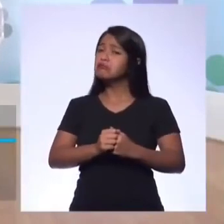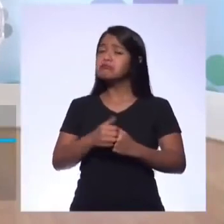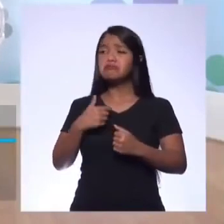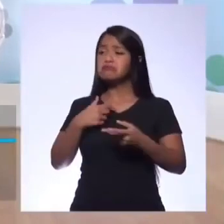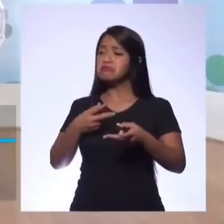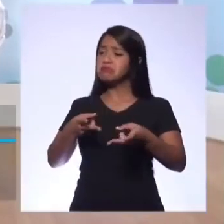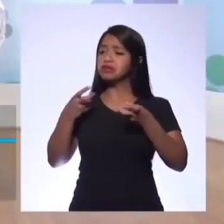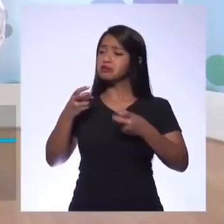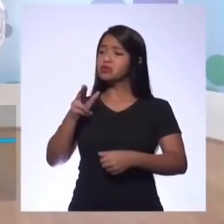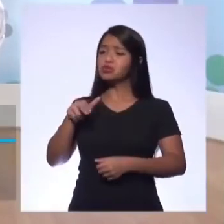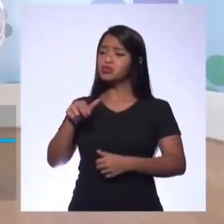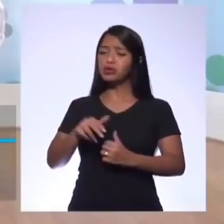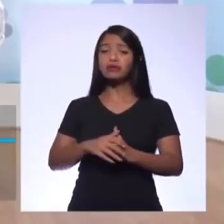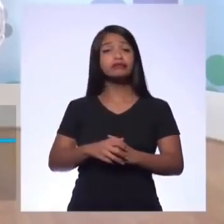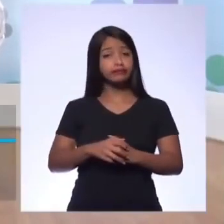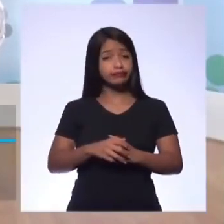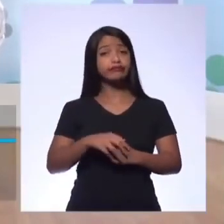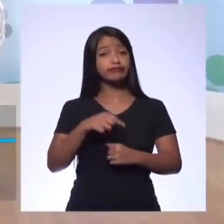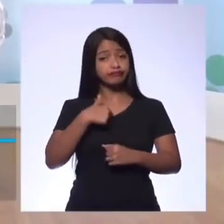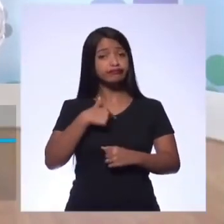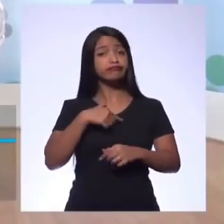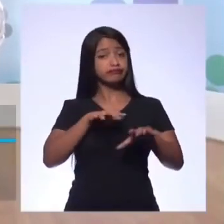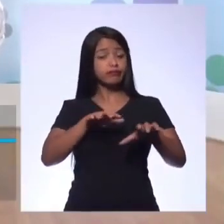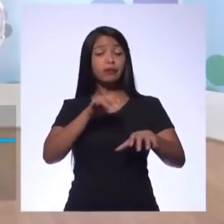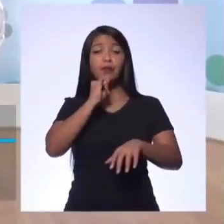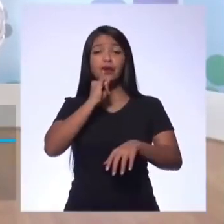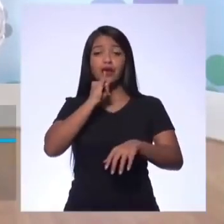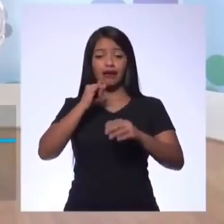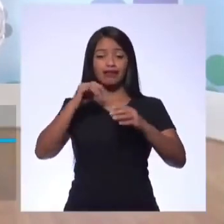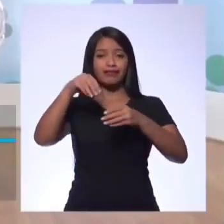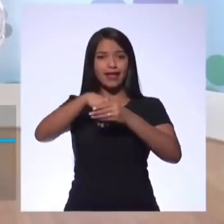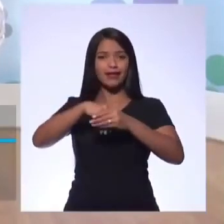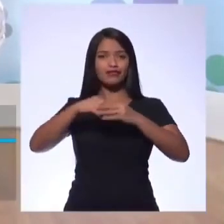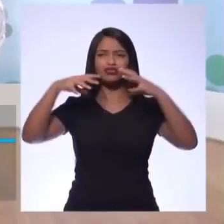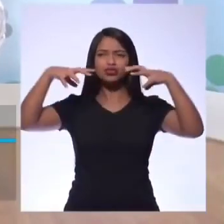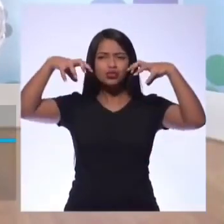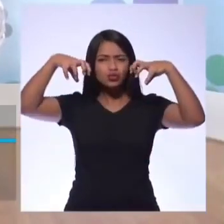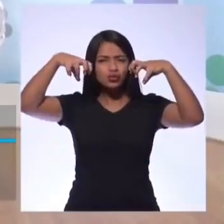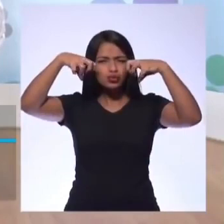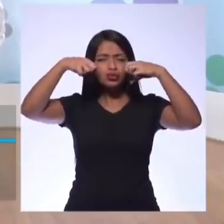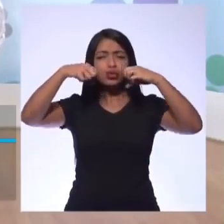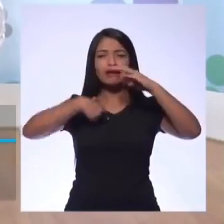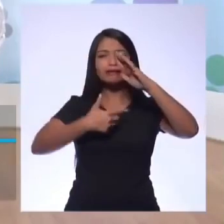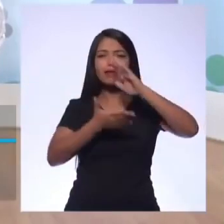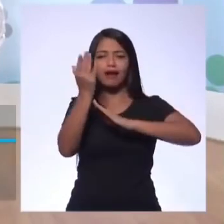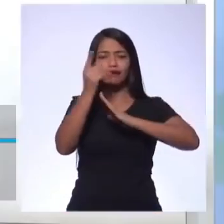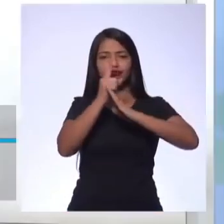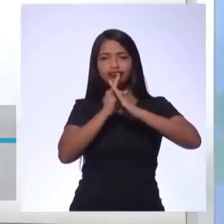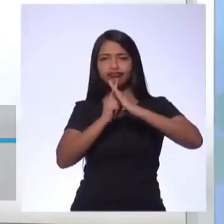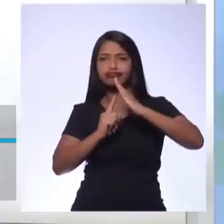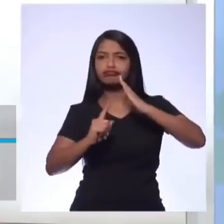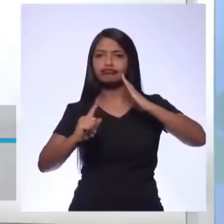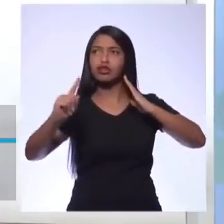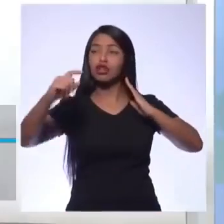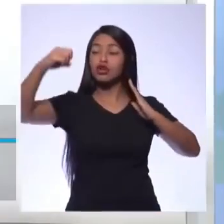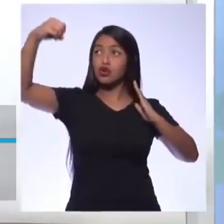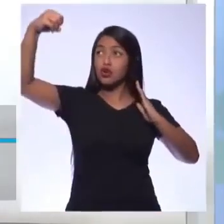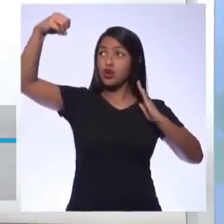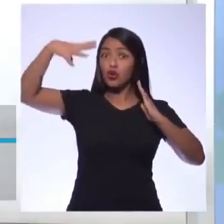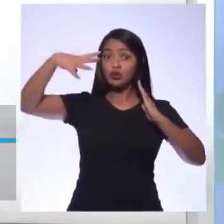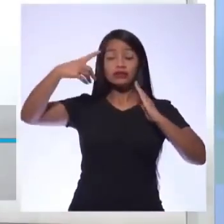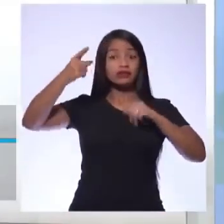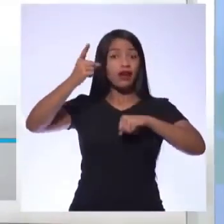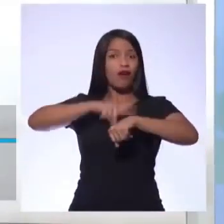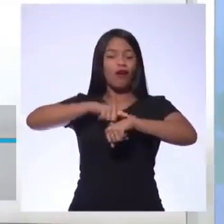lugar muito escuro, entendeu? E aí eu saio para um lugar muito claro, a minha reação é espirrar. Mas eu pensei que era uma coisa normal de todas